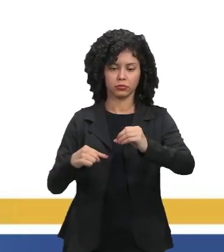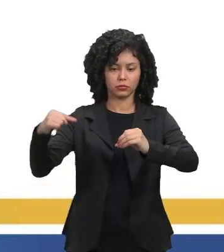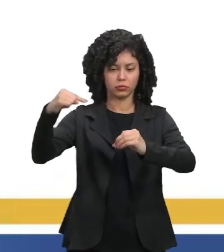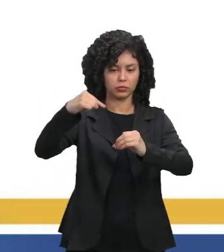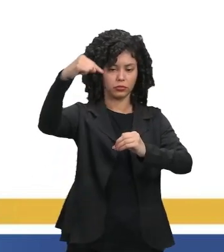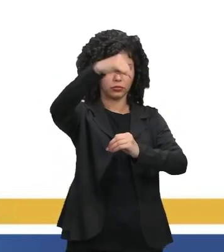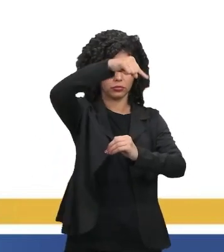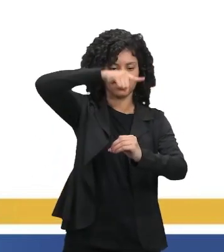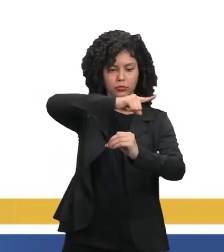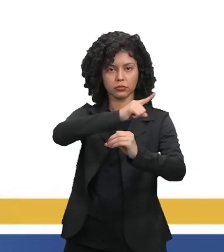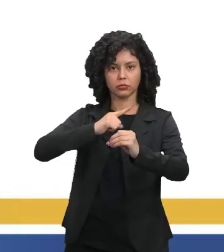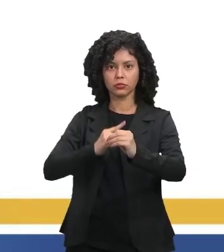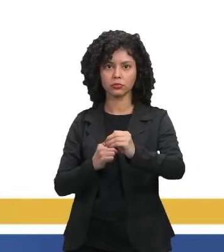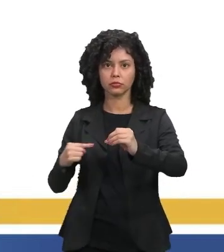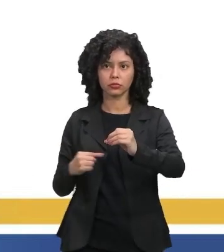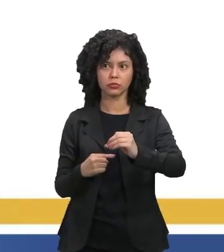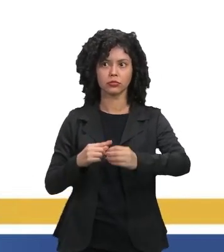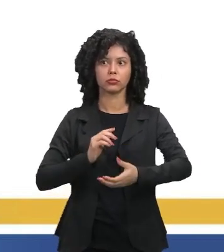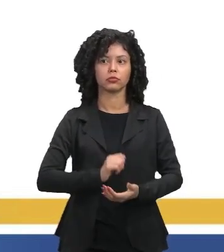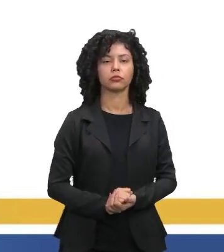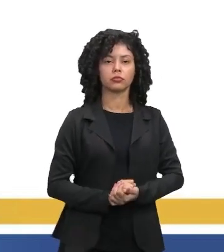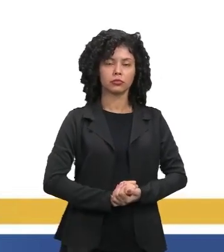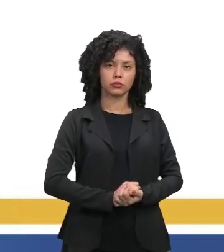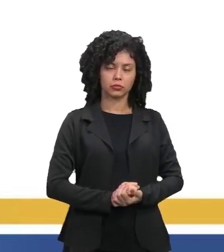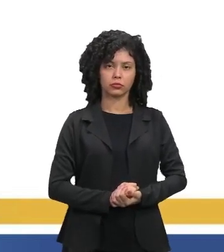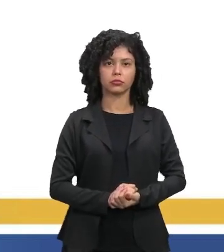e os elétrons são as negativas.